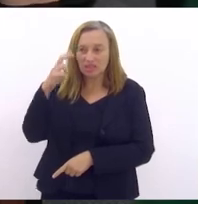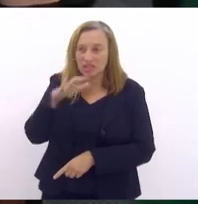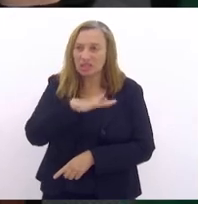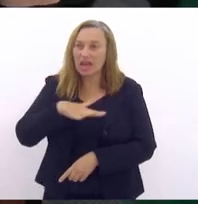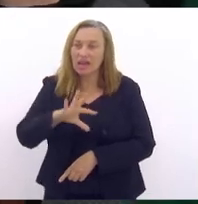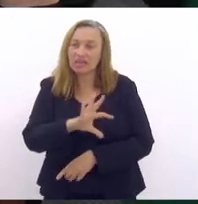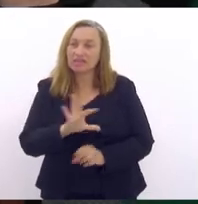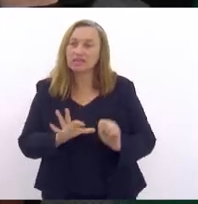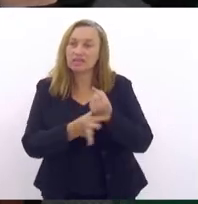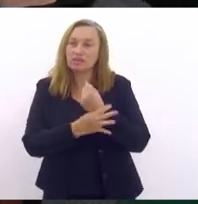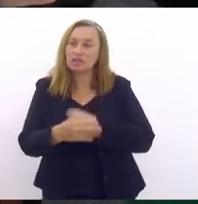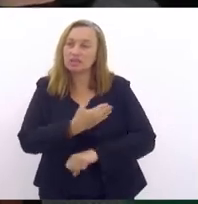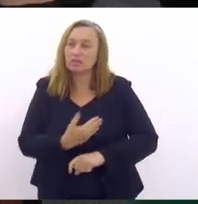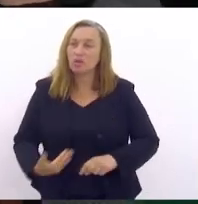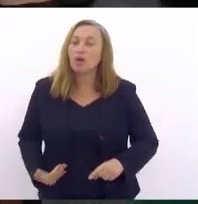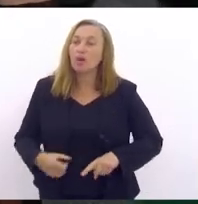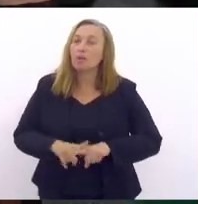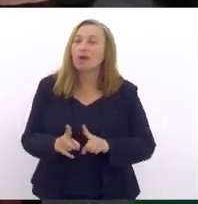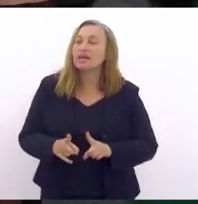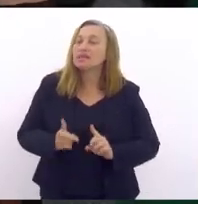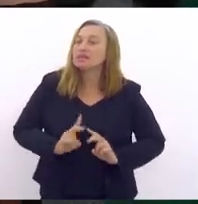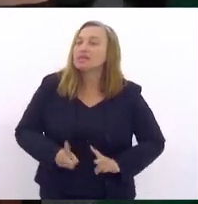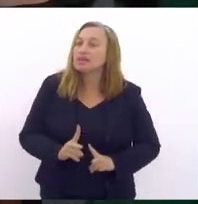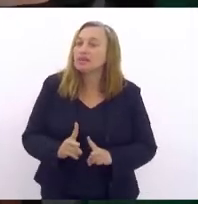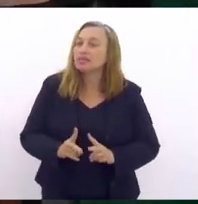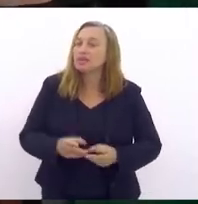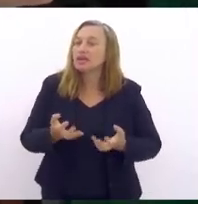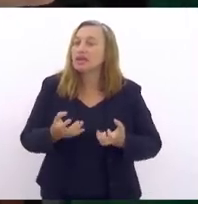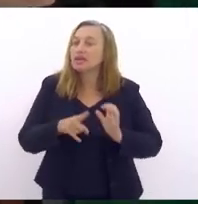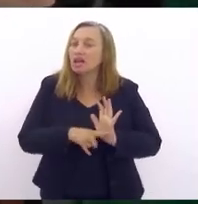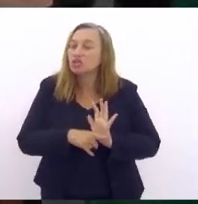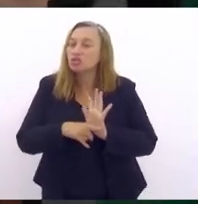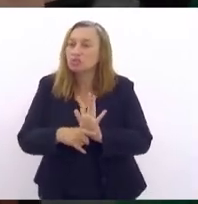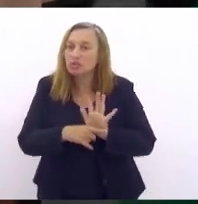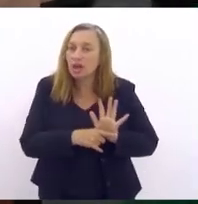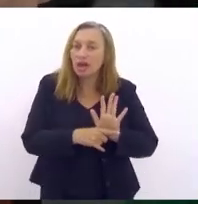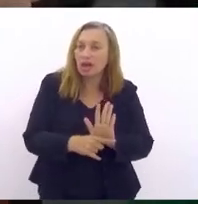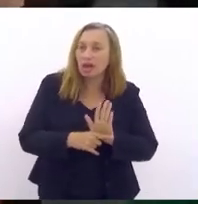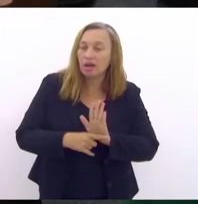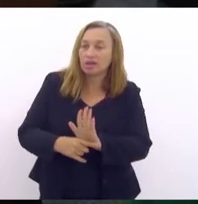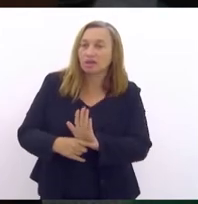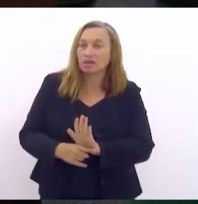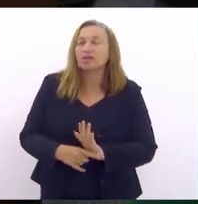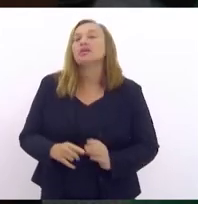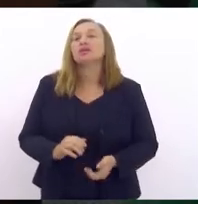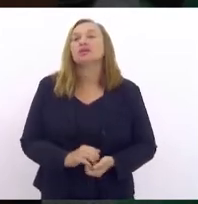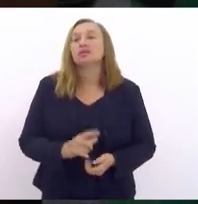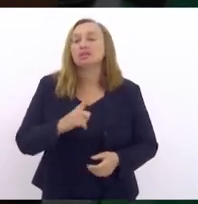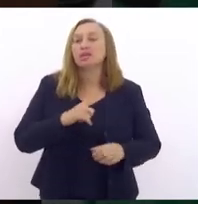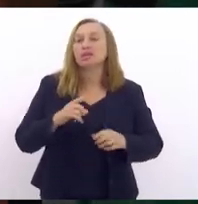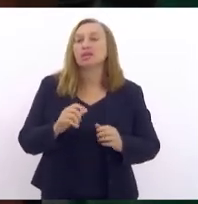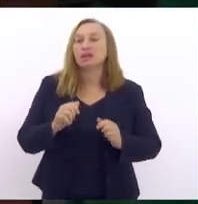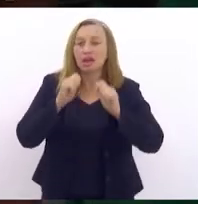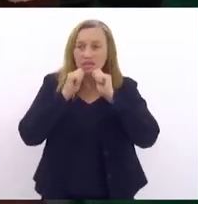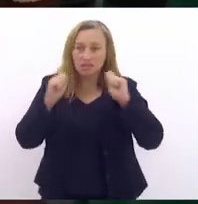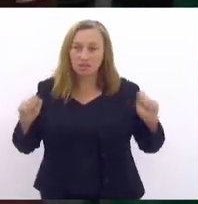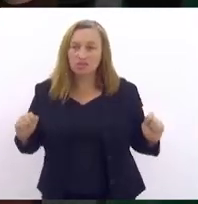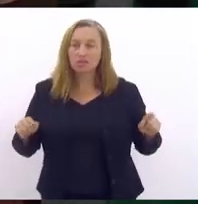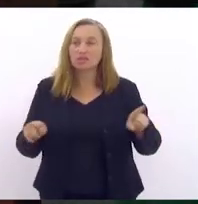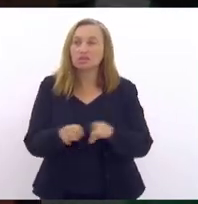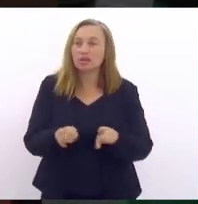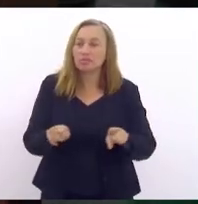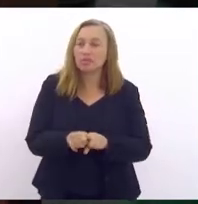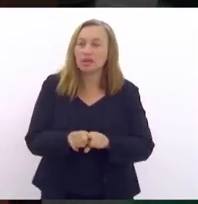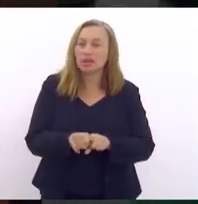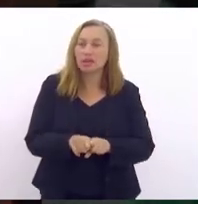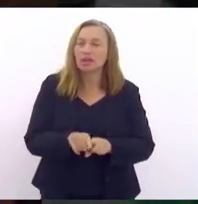a gente vem sempre tentando contribuir no máximo, até mesmo porque a gente tem na assessoria também agentes da segurança